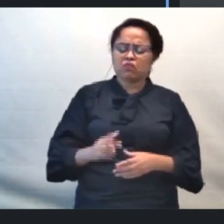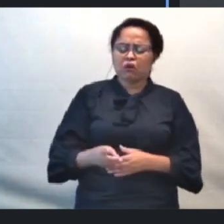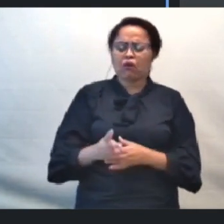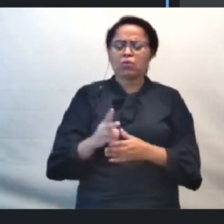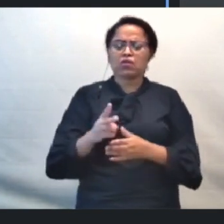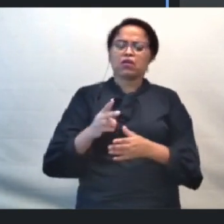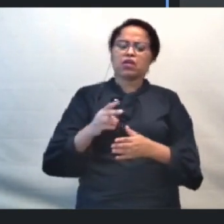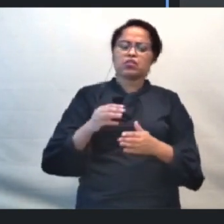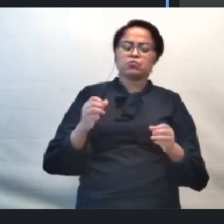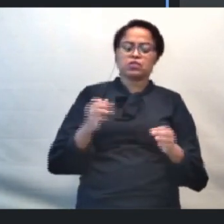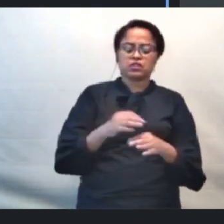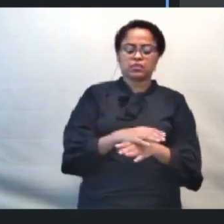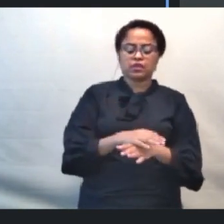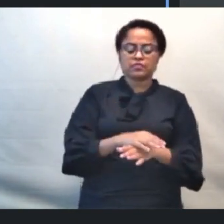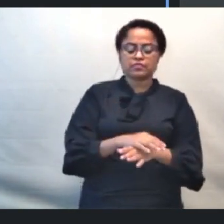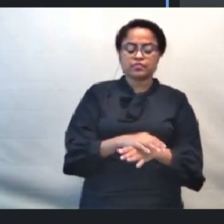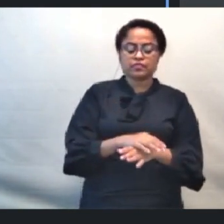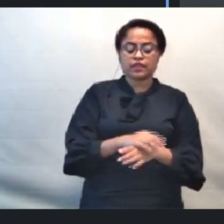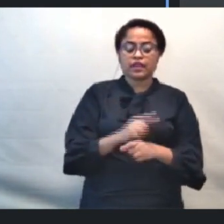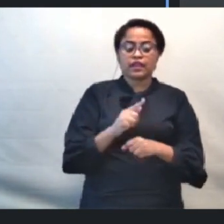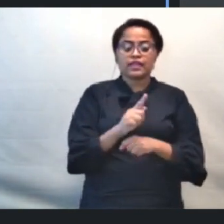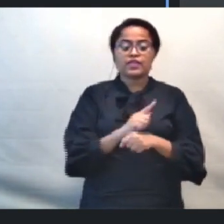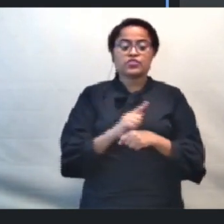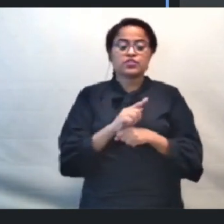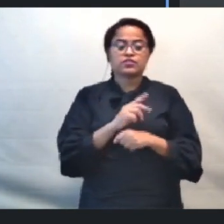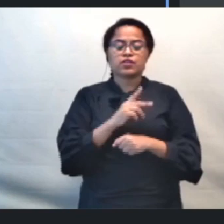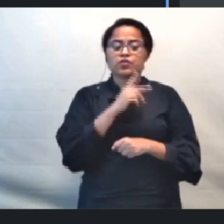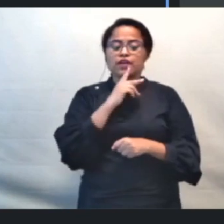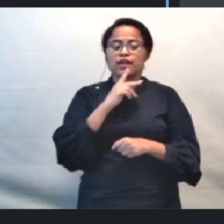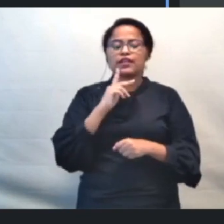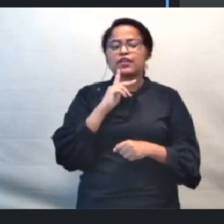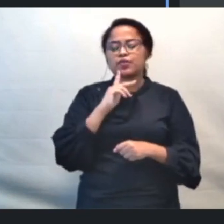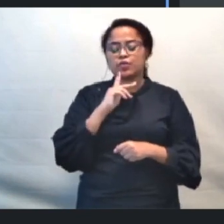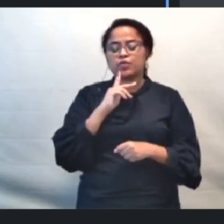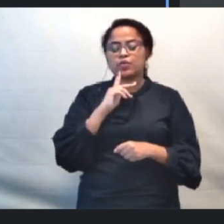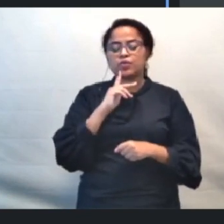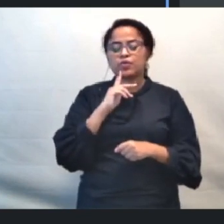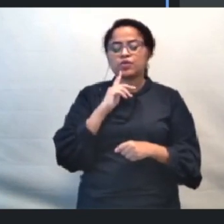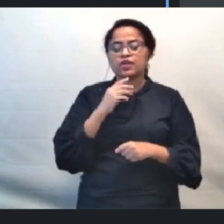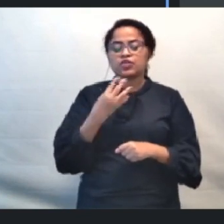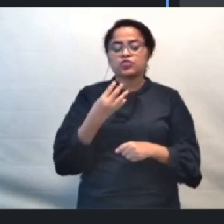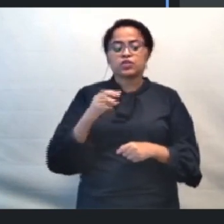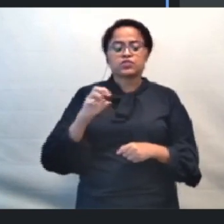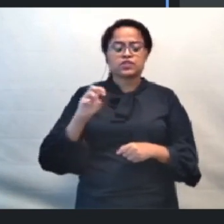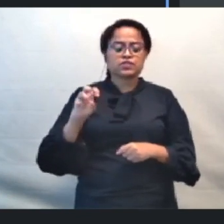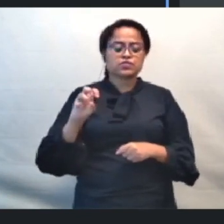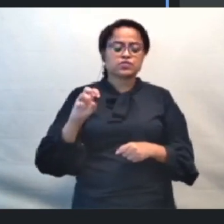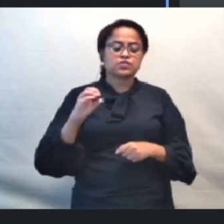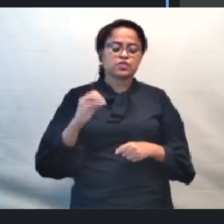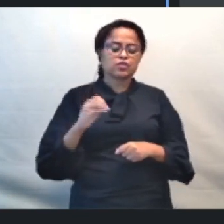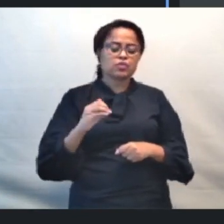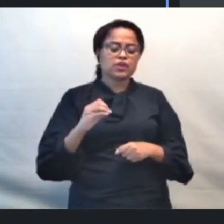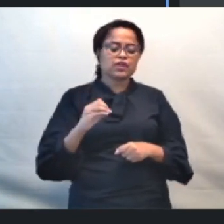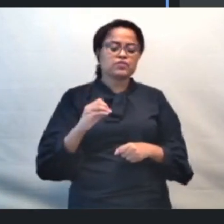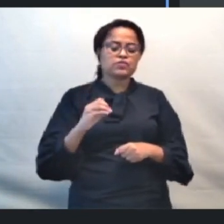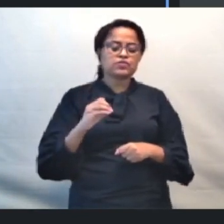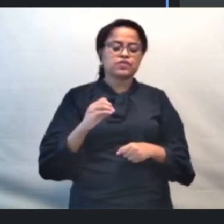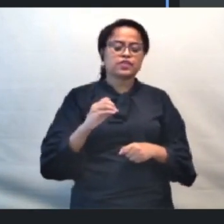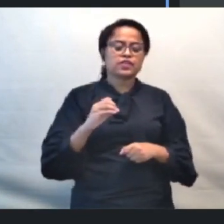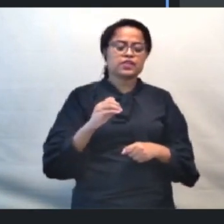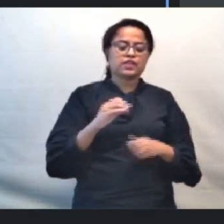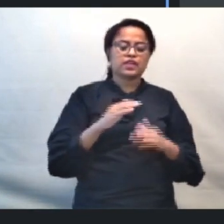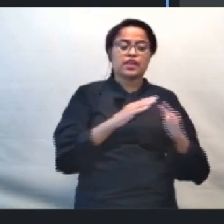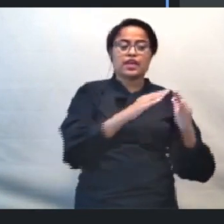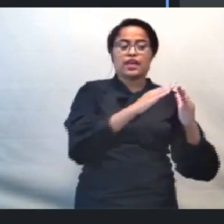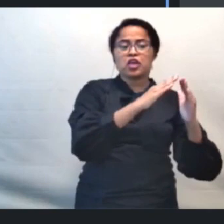A gestão Calil de 2017 em diante, ela tinha um passivo de 450 empreendimentos do orçamento